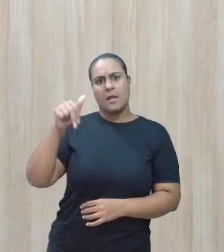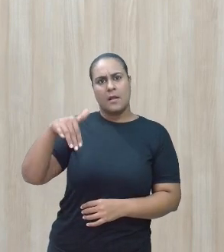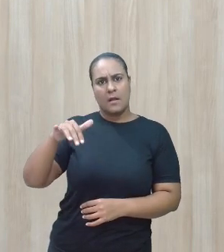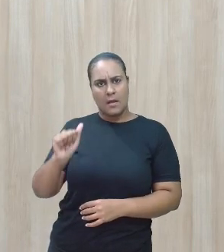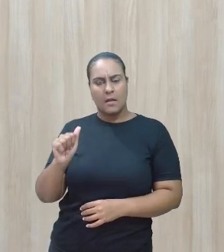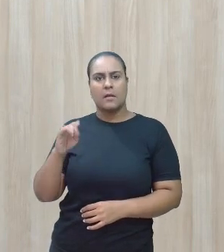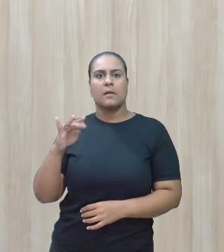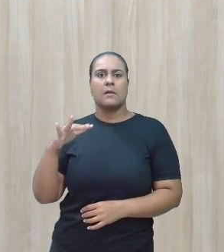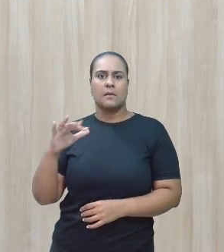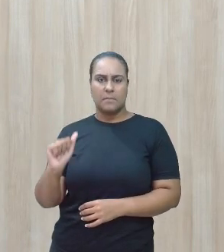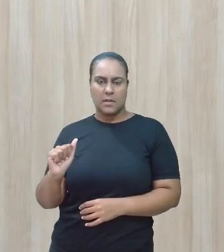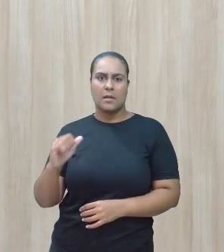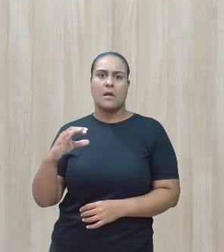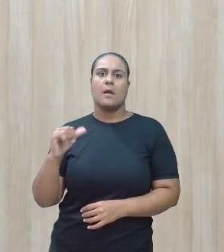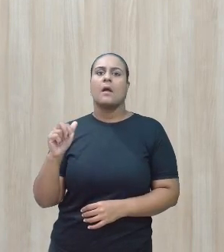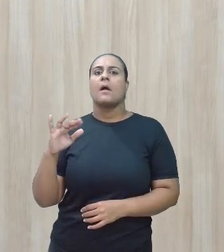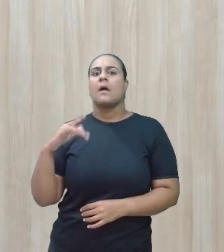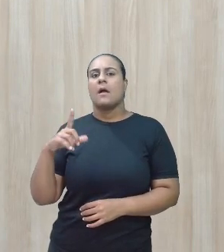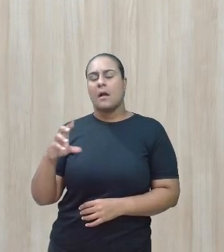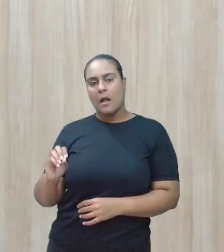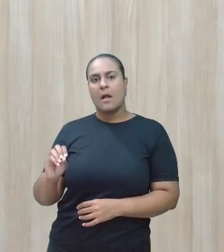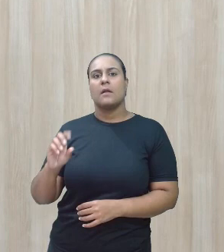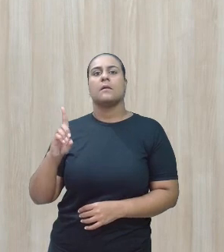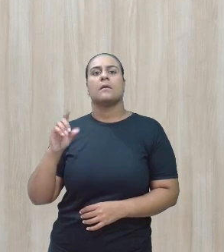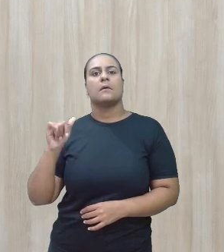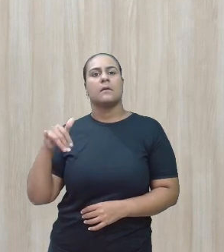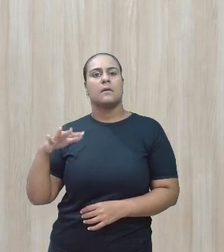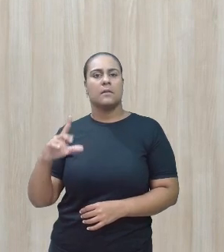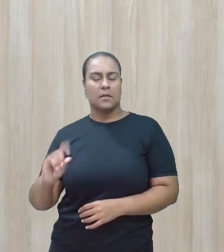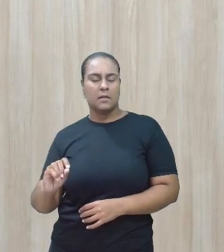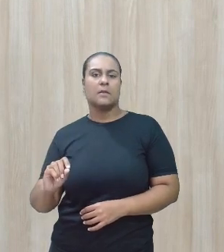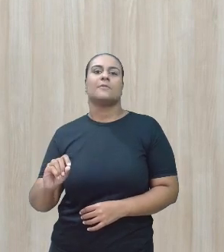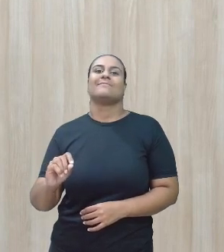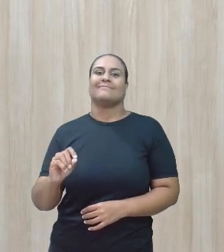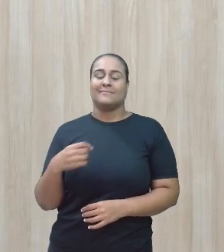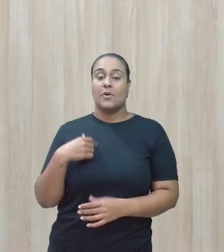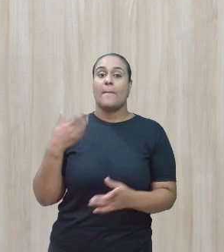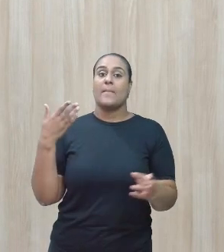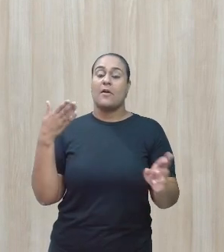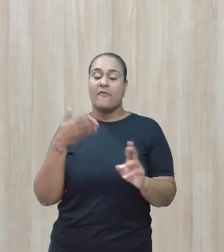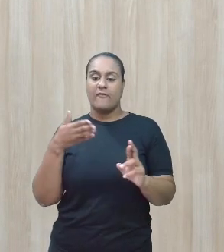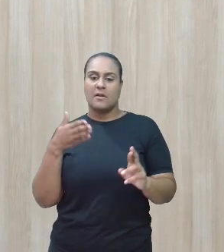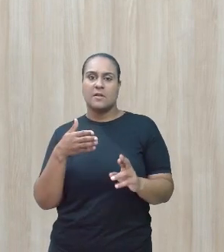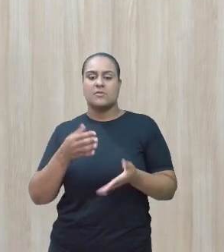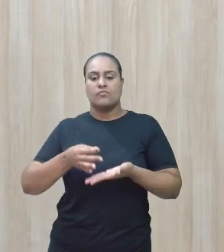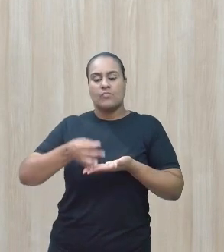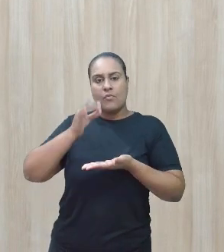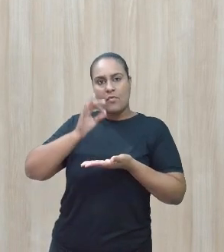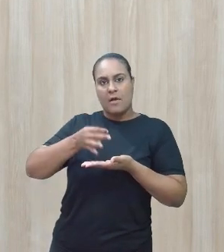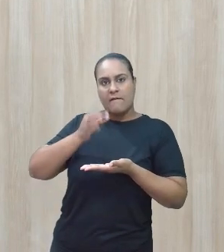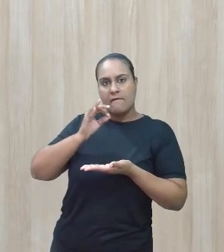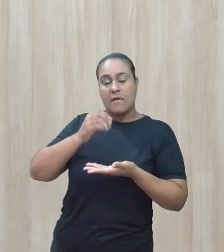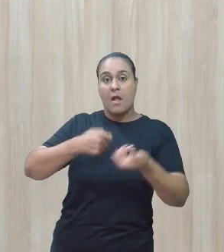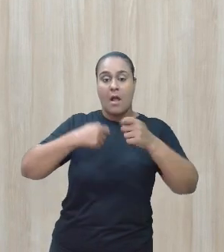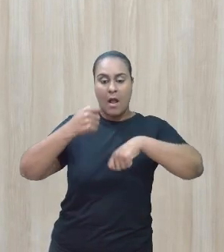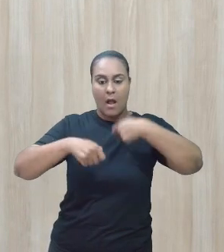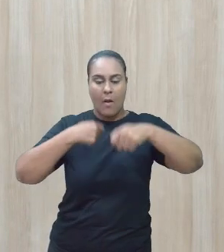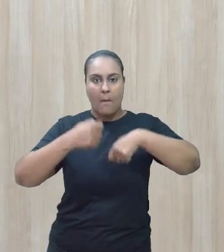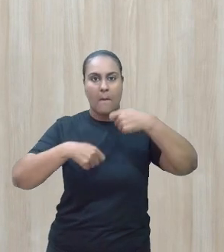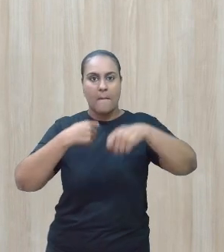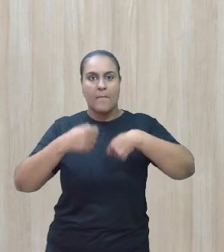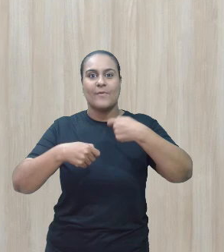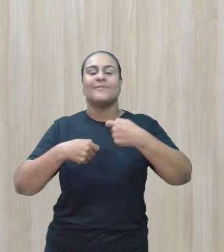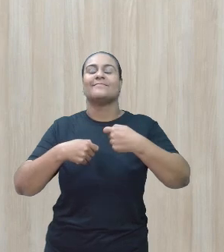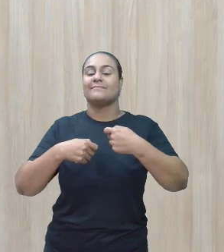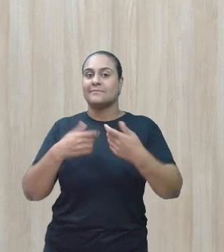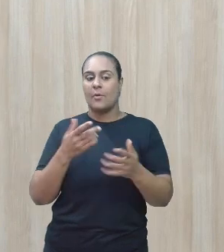Bia, Carlos, Danilo, e a gente também pegou sequências de refeições do dia, né? O café da manhã, o almoço, a janta,